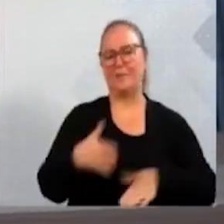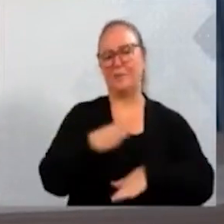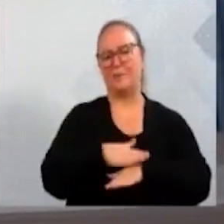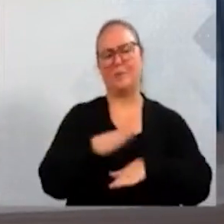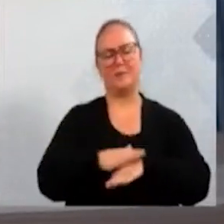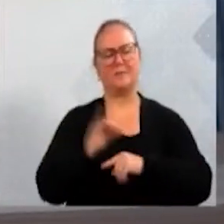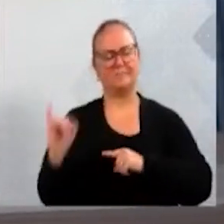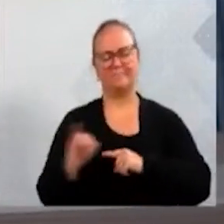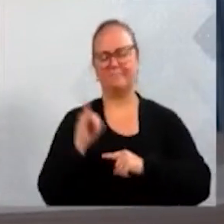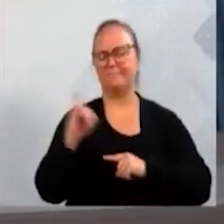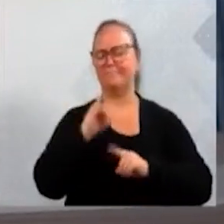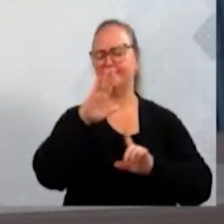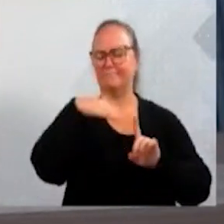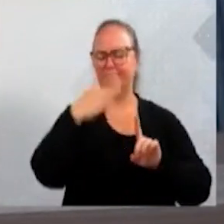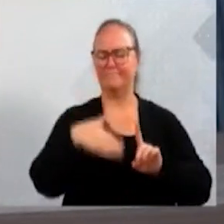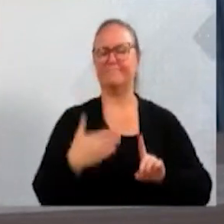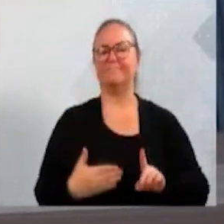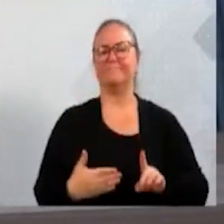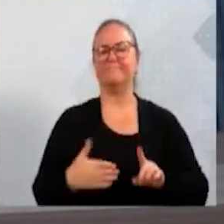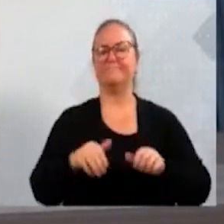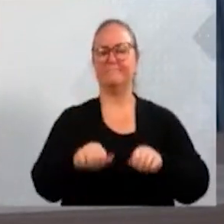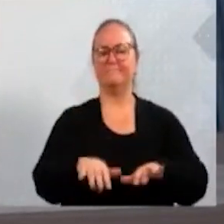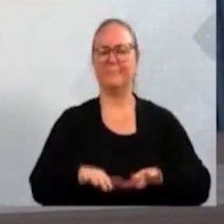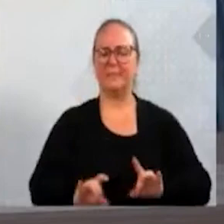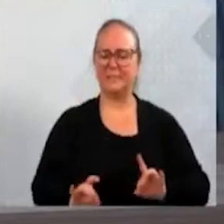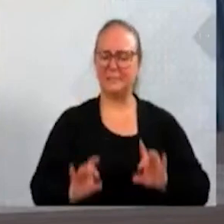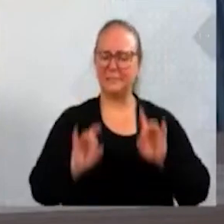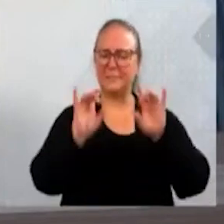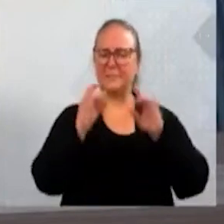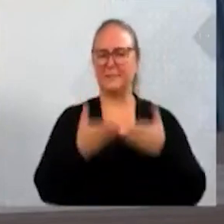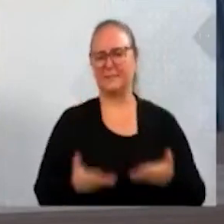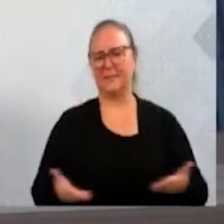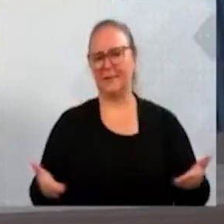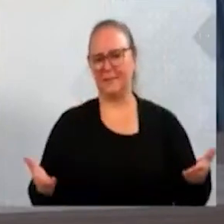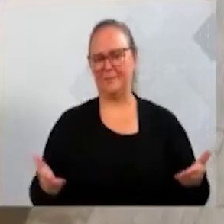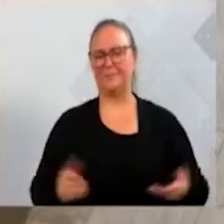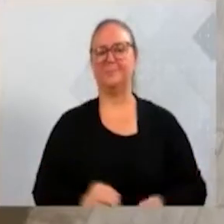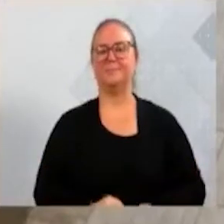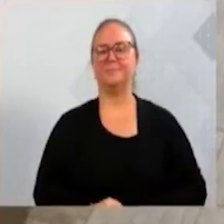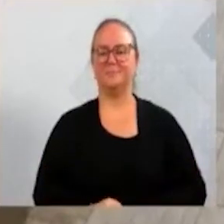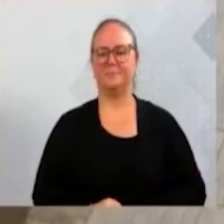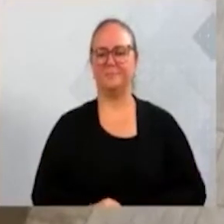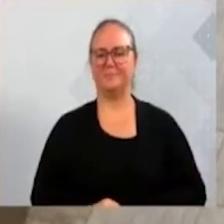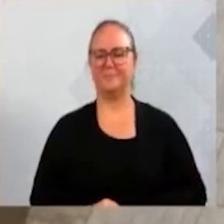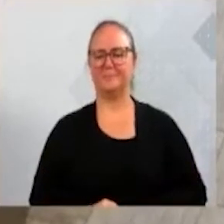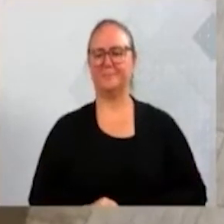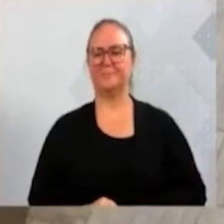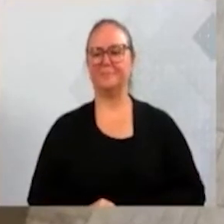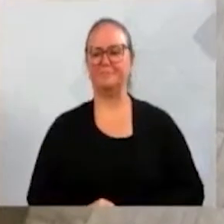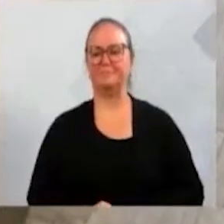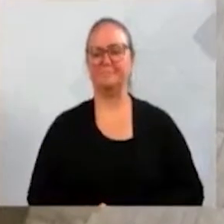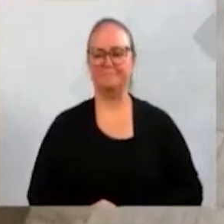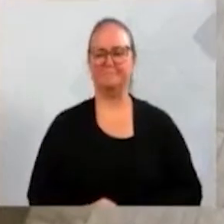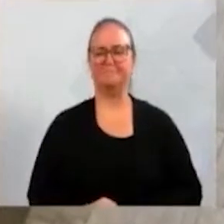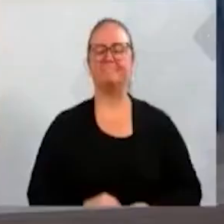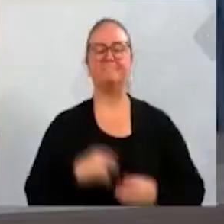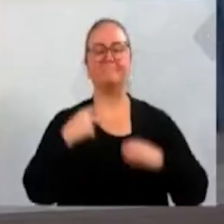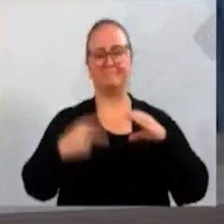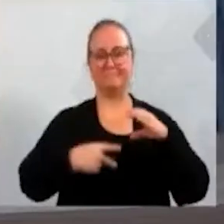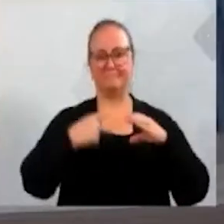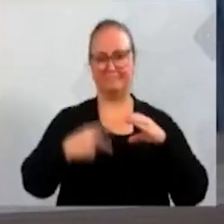solenidade que a casa Legislativa realiza Desta forma a Câmara Municipal de